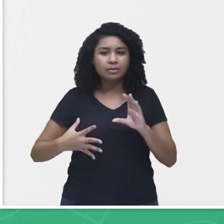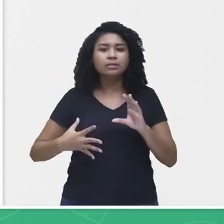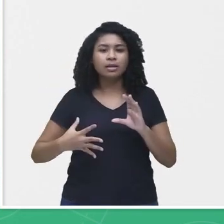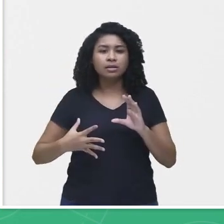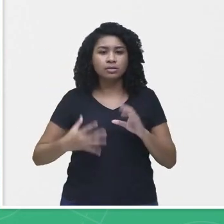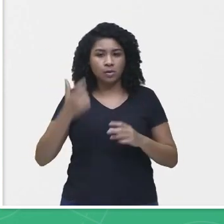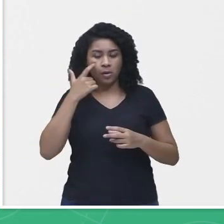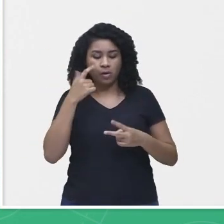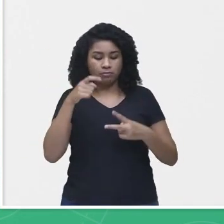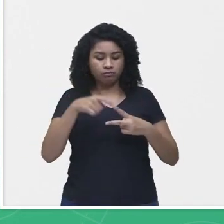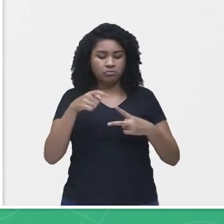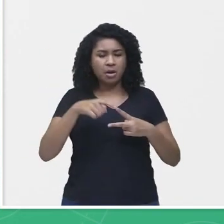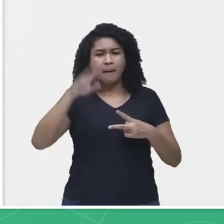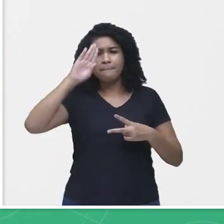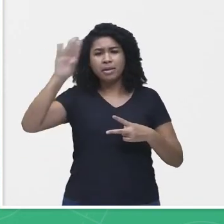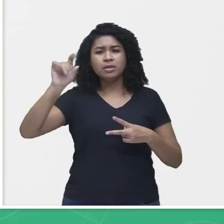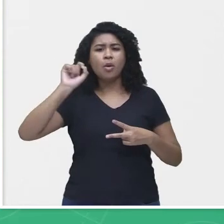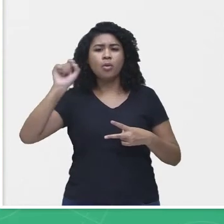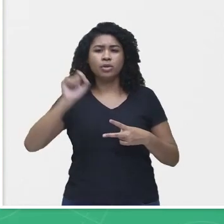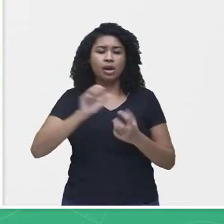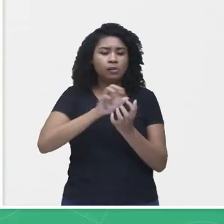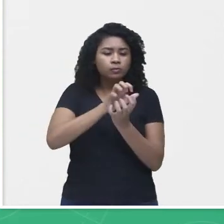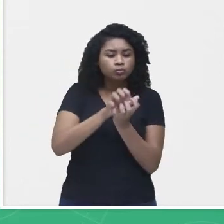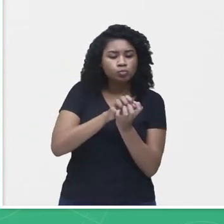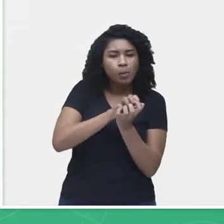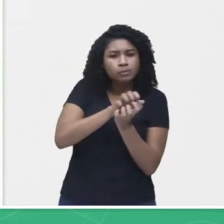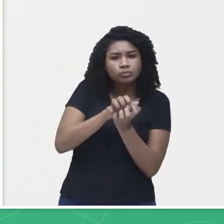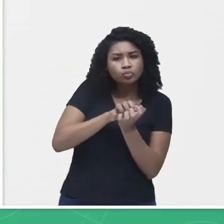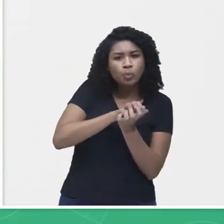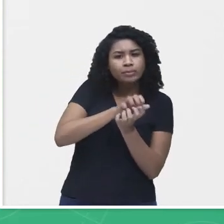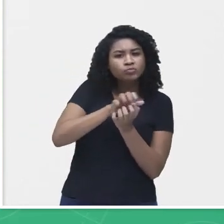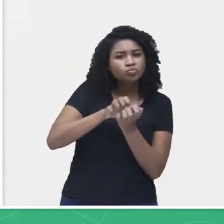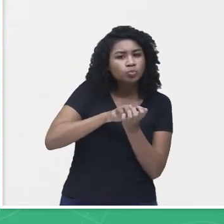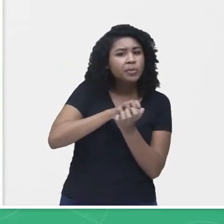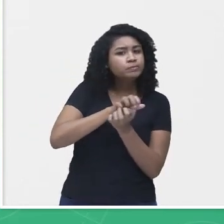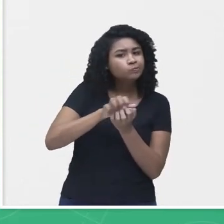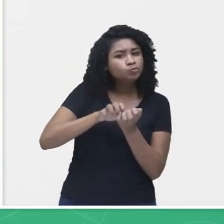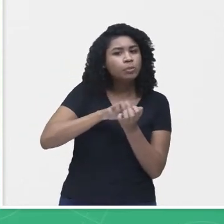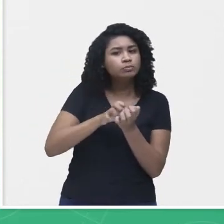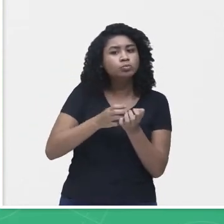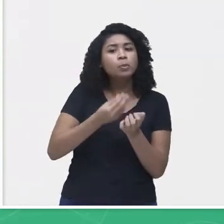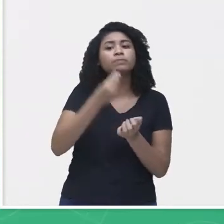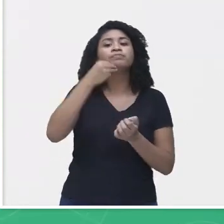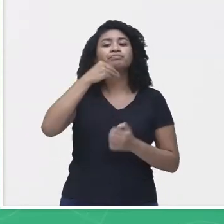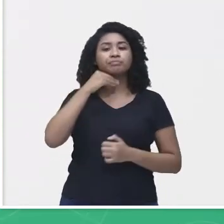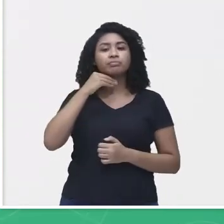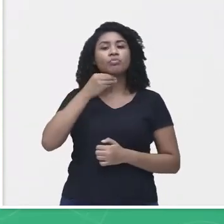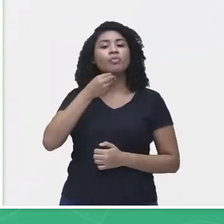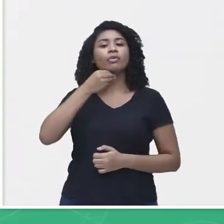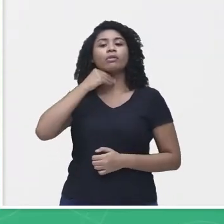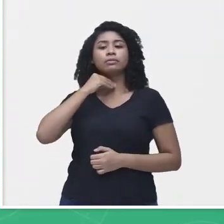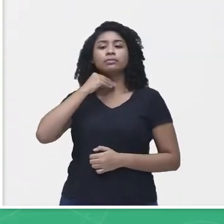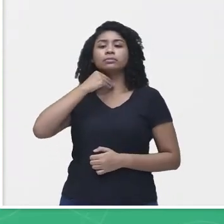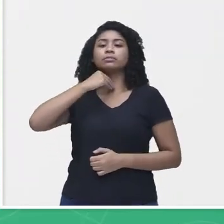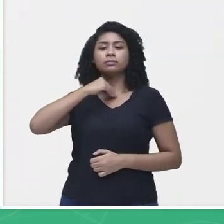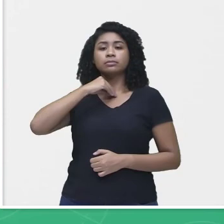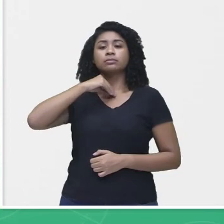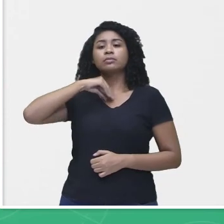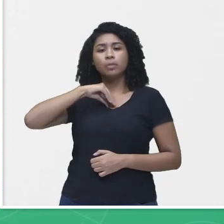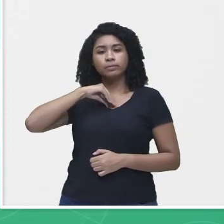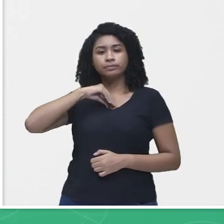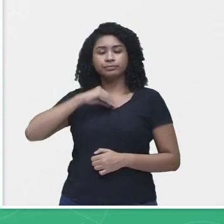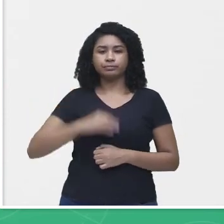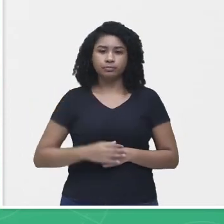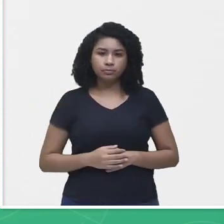a ação dos dentes, eu tenho a ação da mastigação, da deglutição, né, que ocorre ali na região da boca, mas